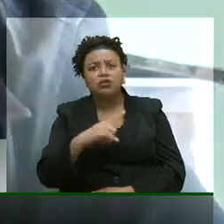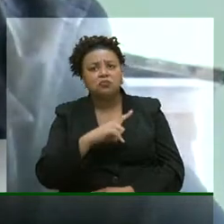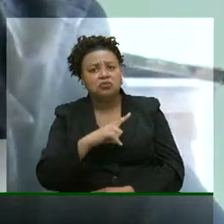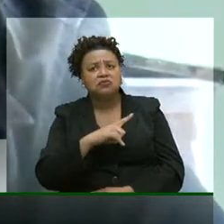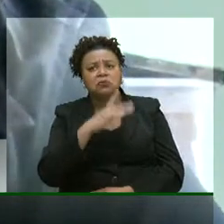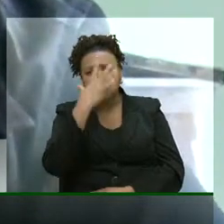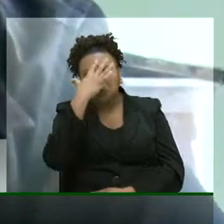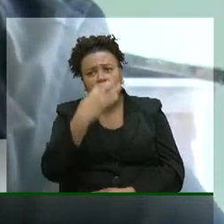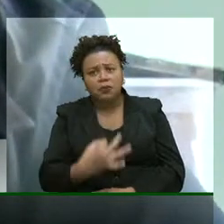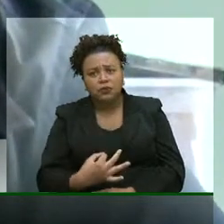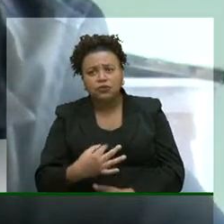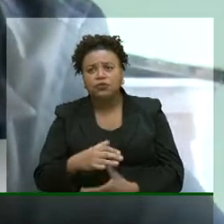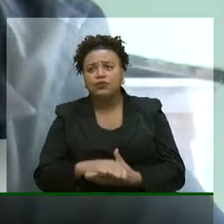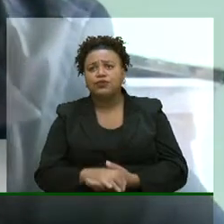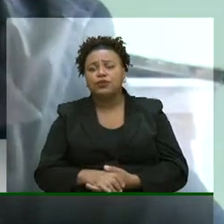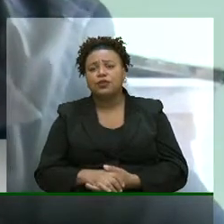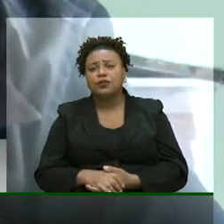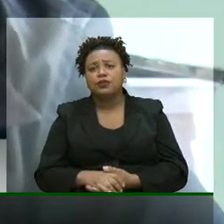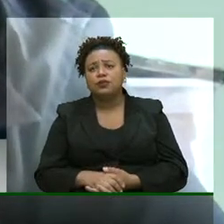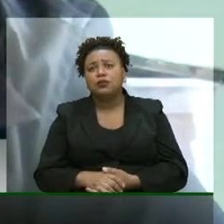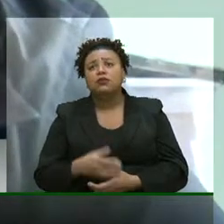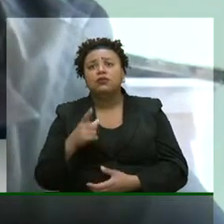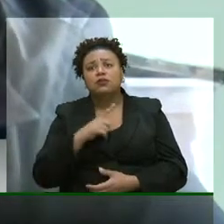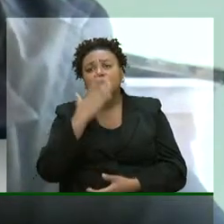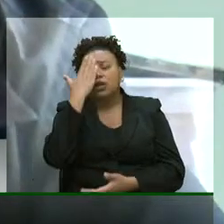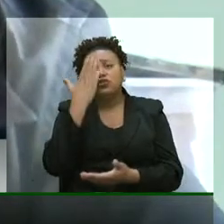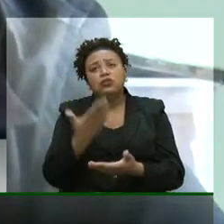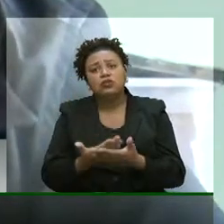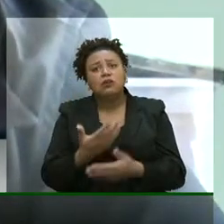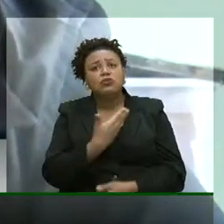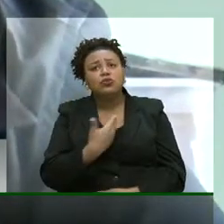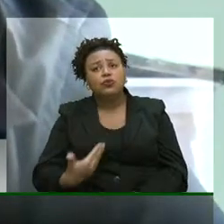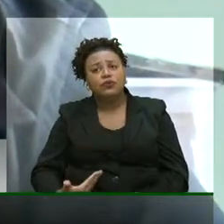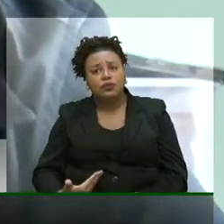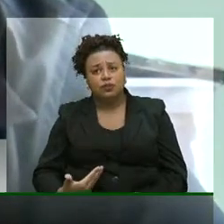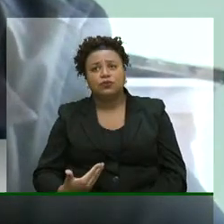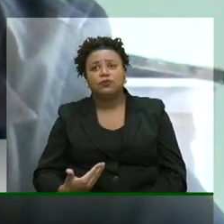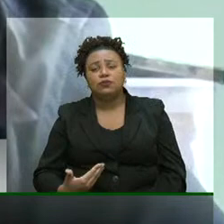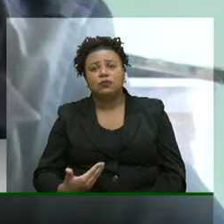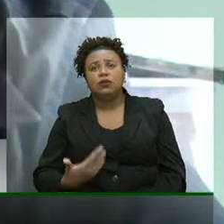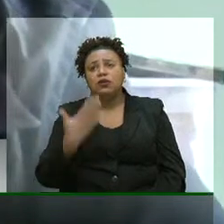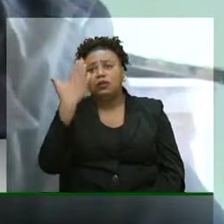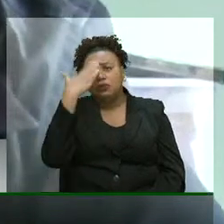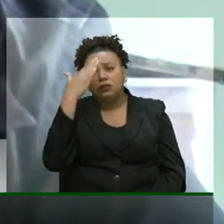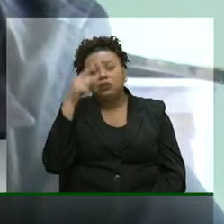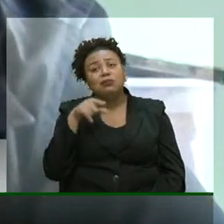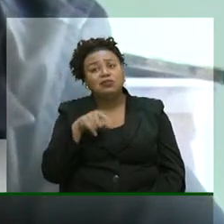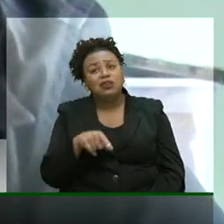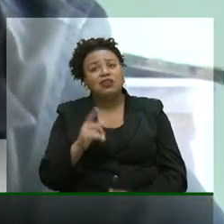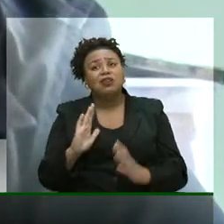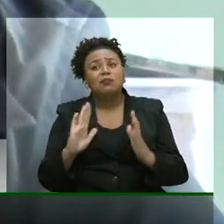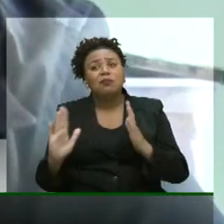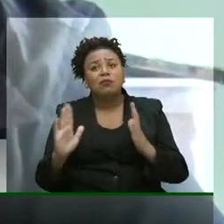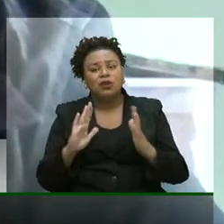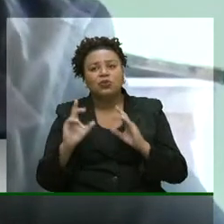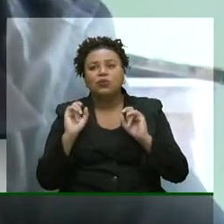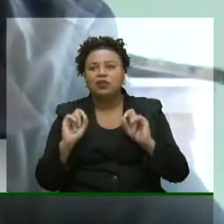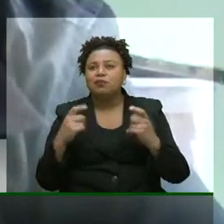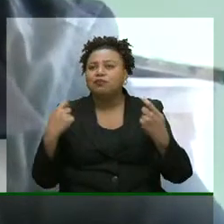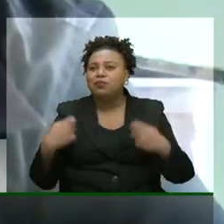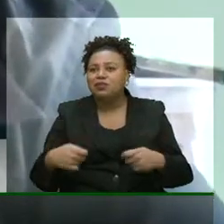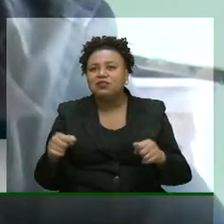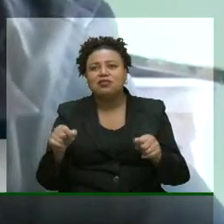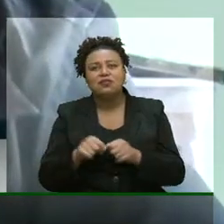a compreensão e demos um voto de confiança ao senhor governador, porque entendemos naquele momento de que